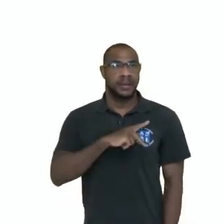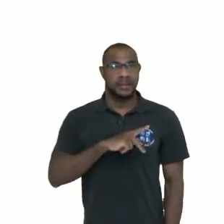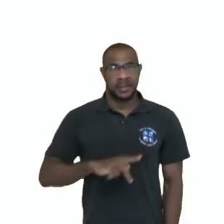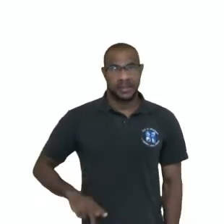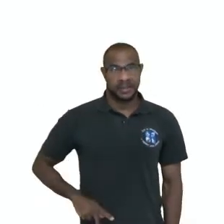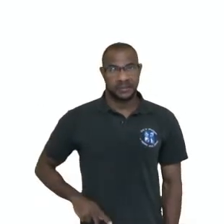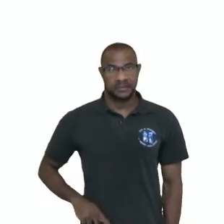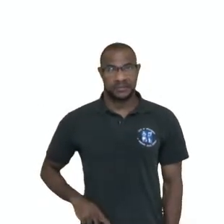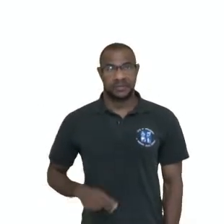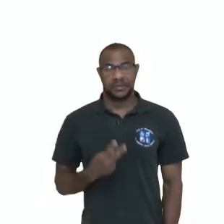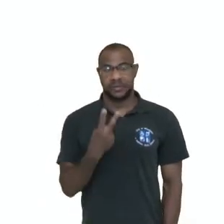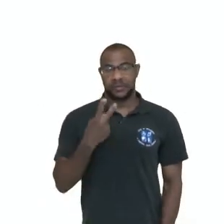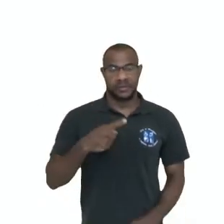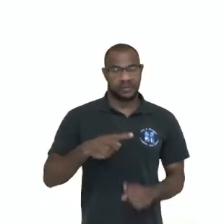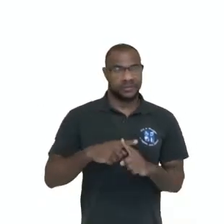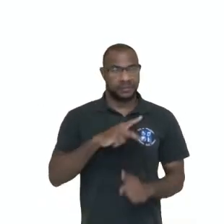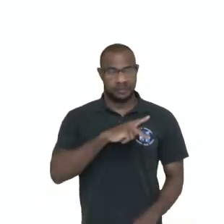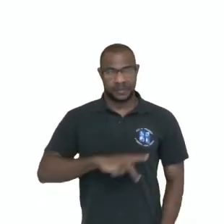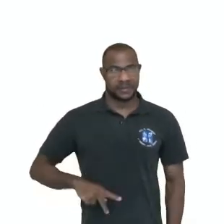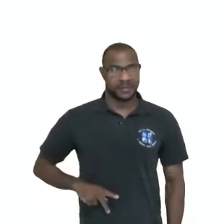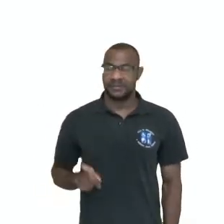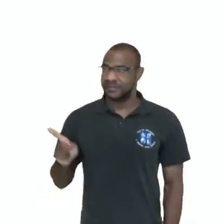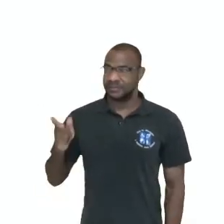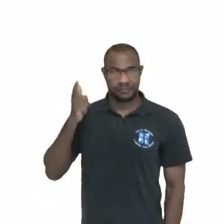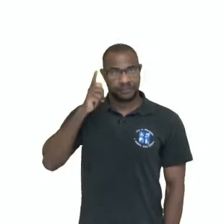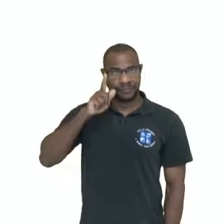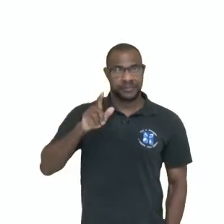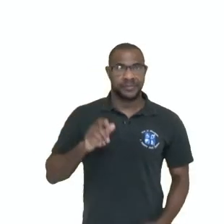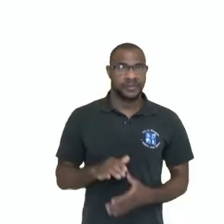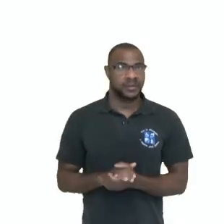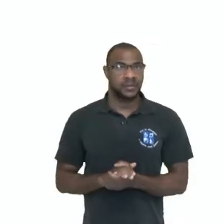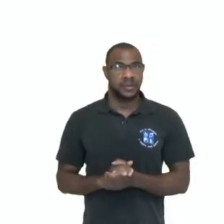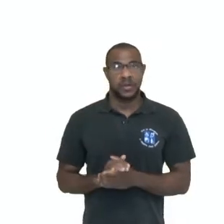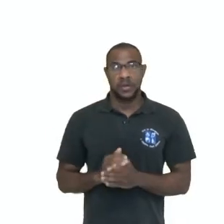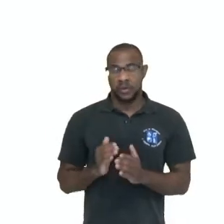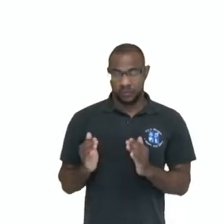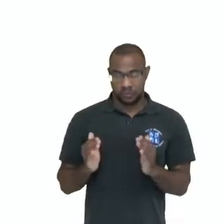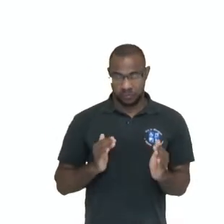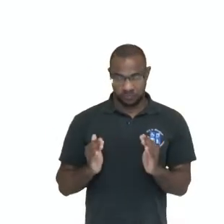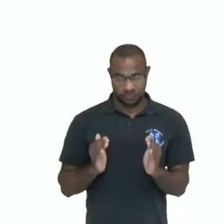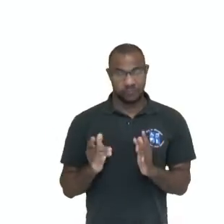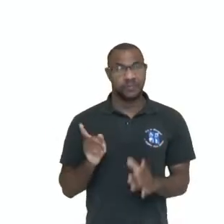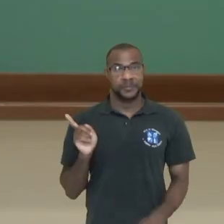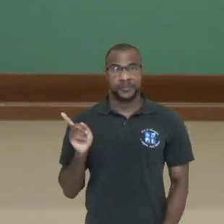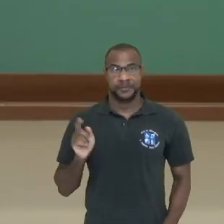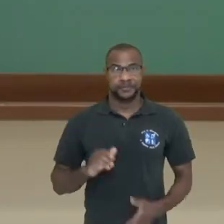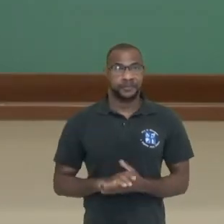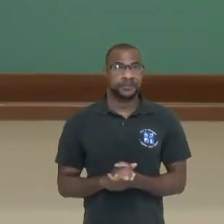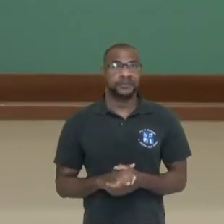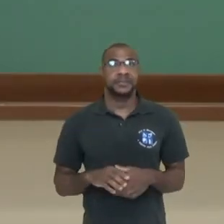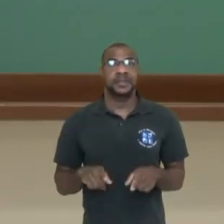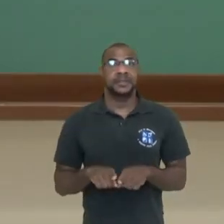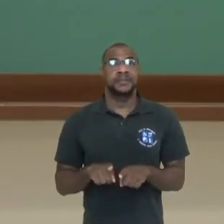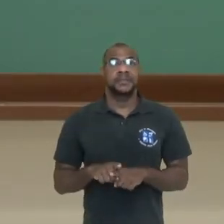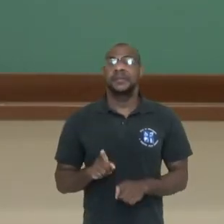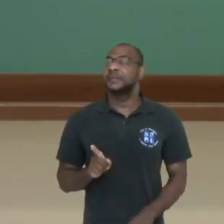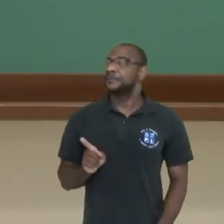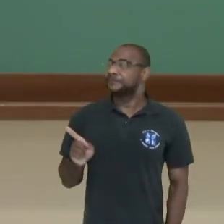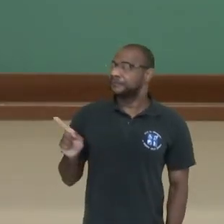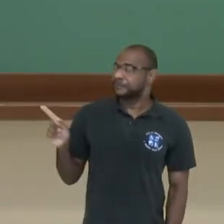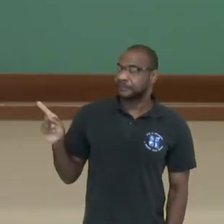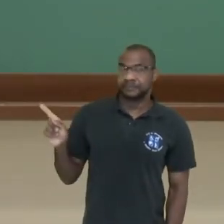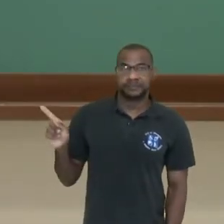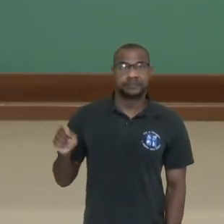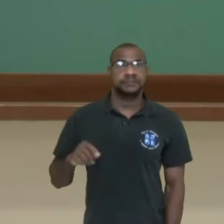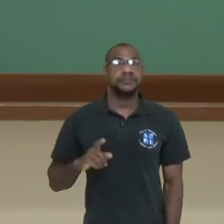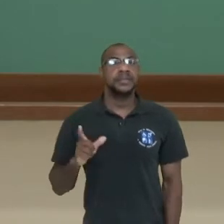2 vezes. O regime populista é muito parecido com o regime varguista, que também era populista aqui do Brasil, e que